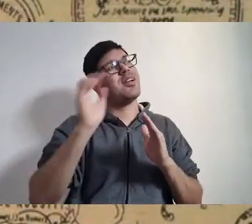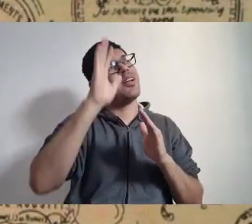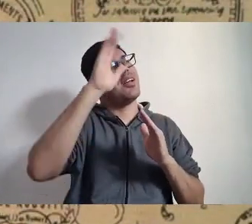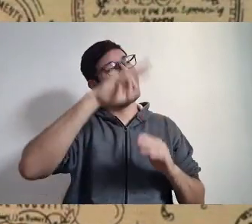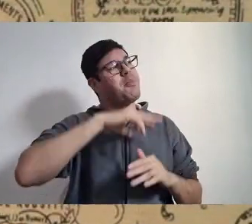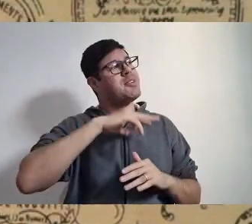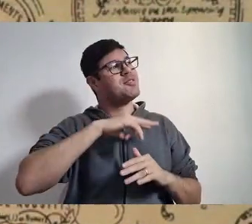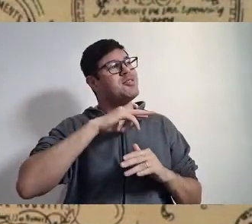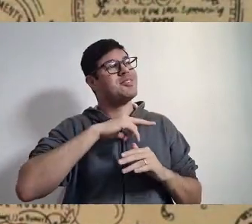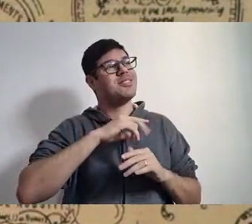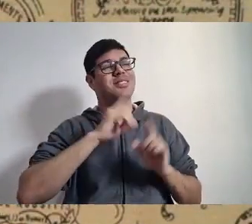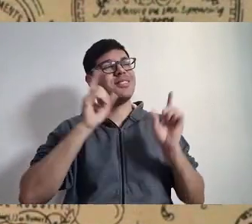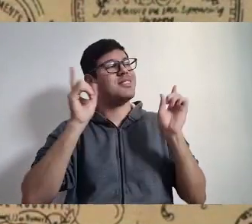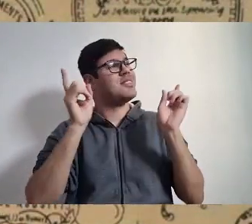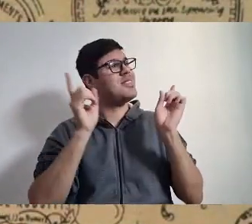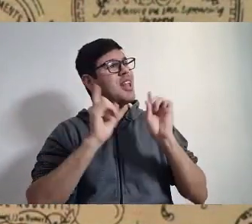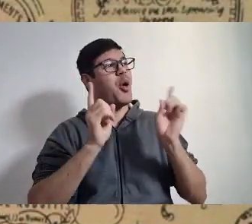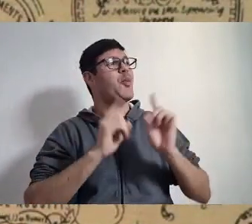particular.